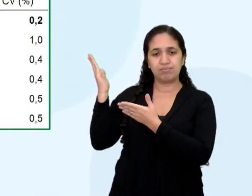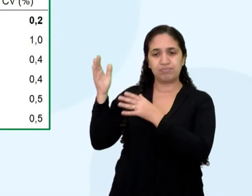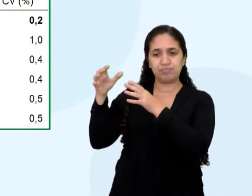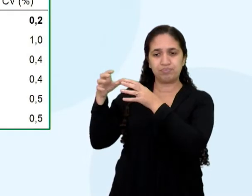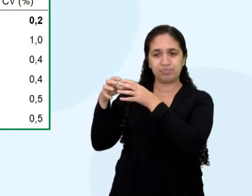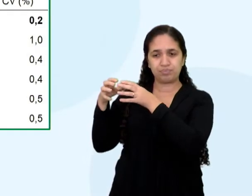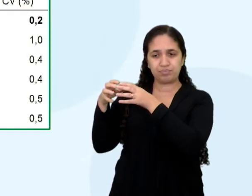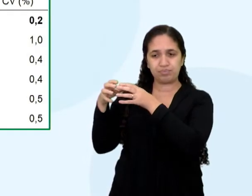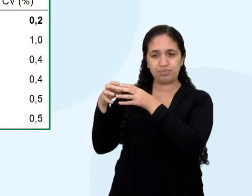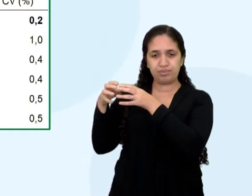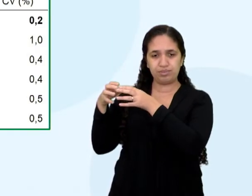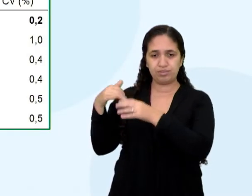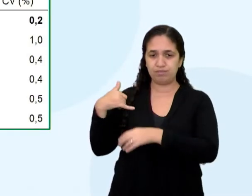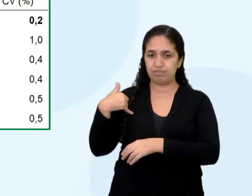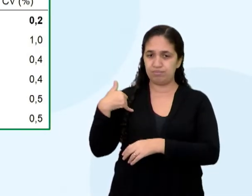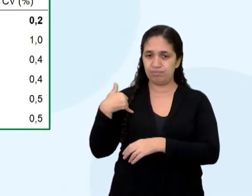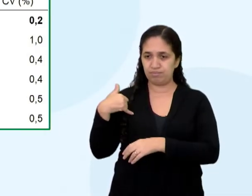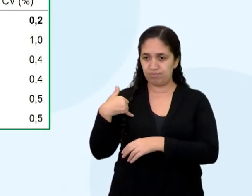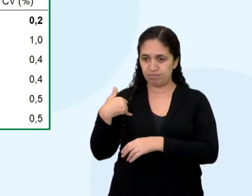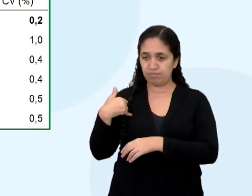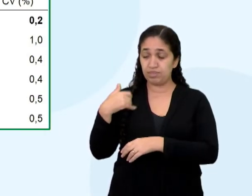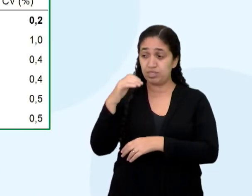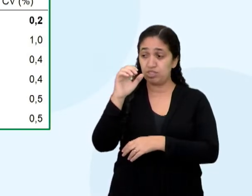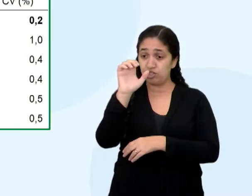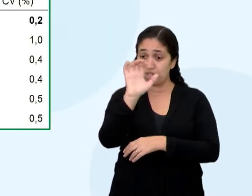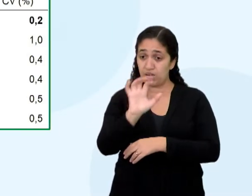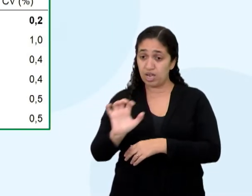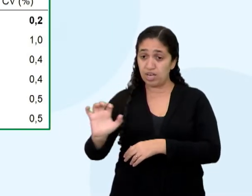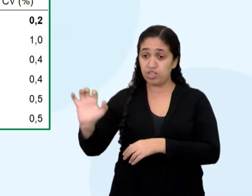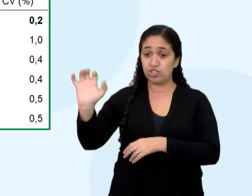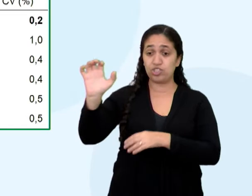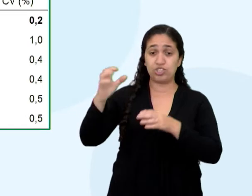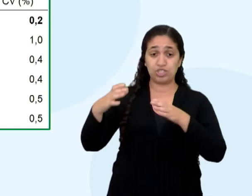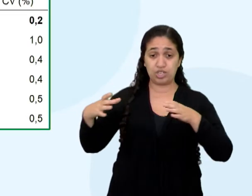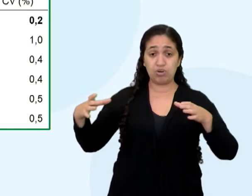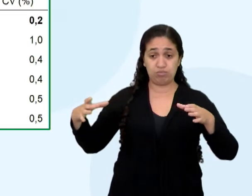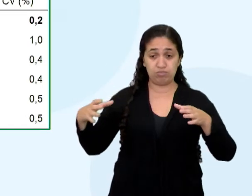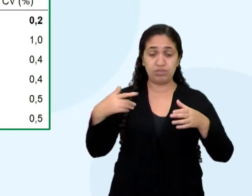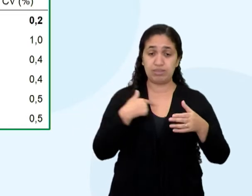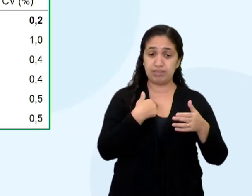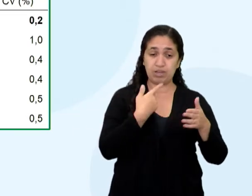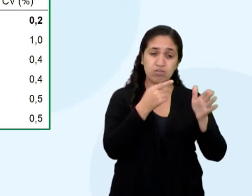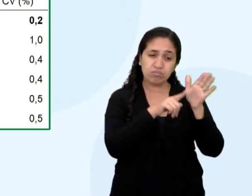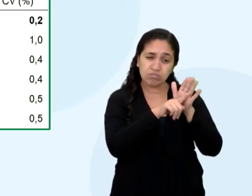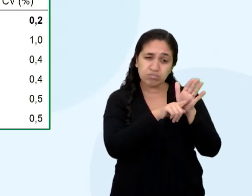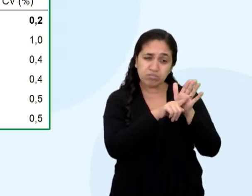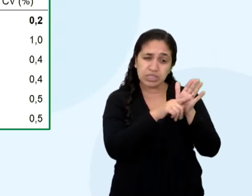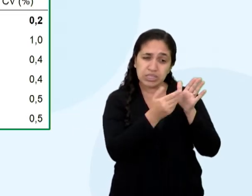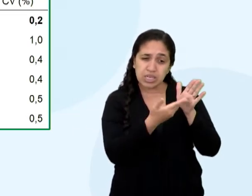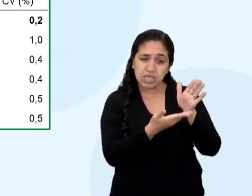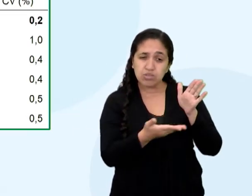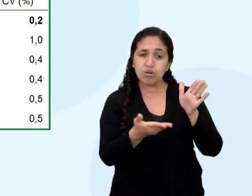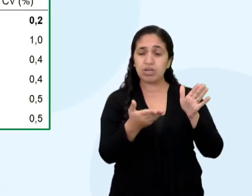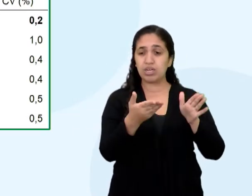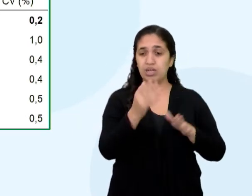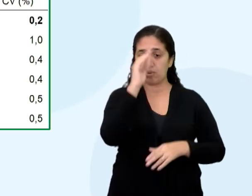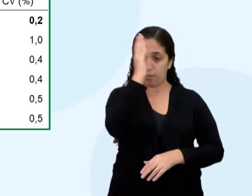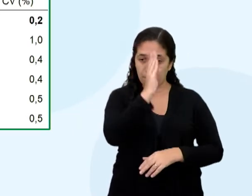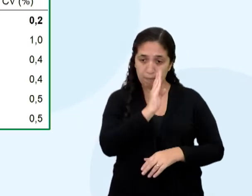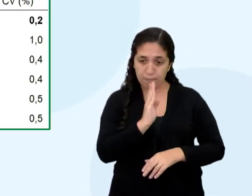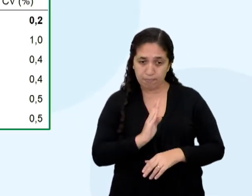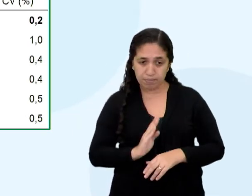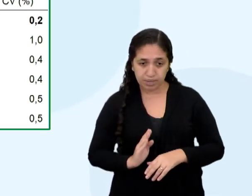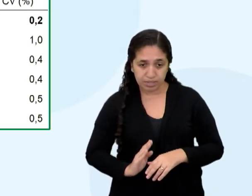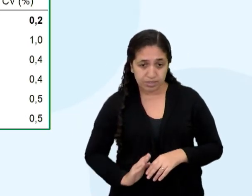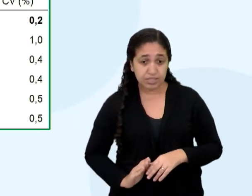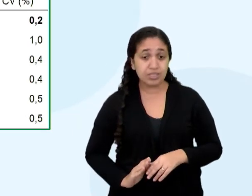tá ok? E grandes regiões. Perceba que aqui a análise é feita considerando todo o país. Então